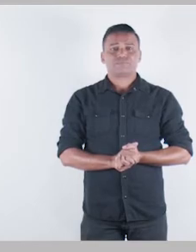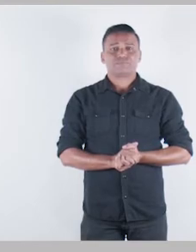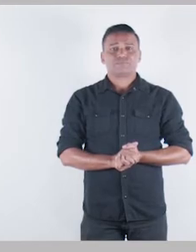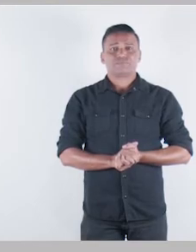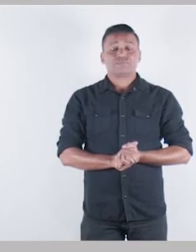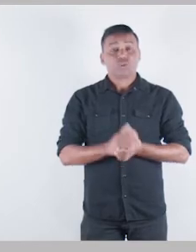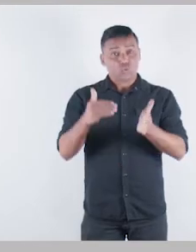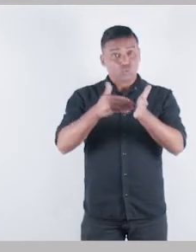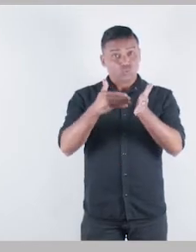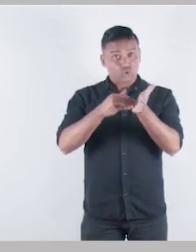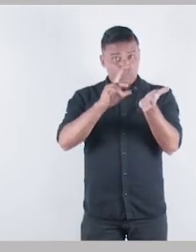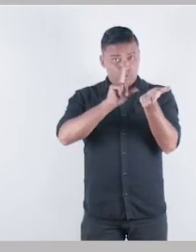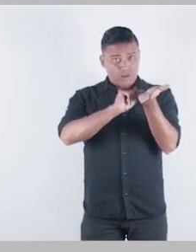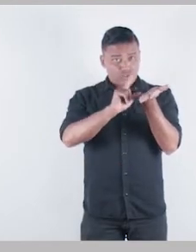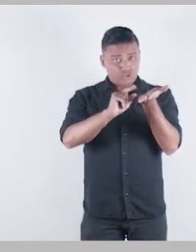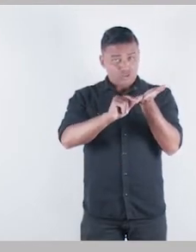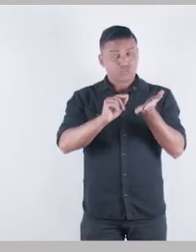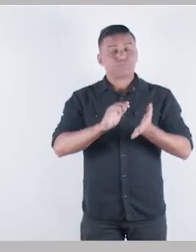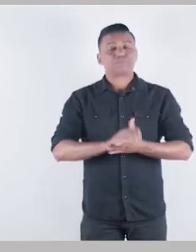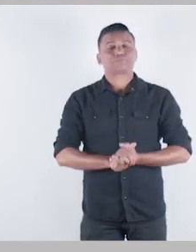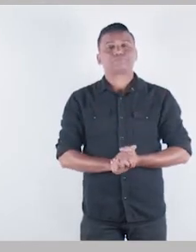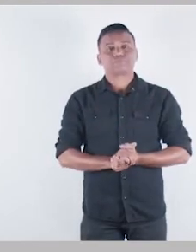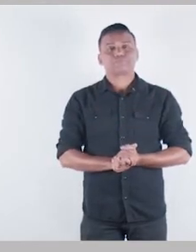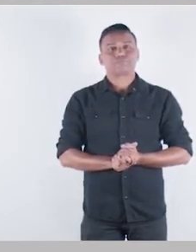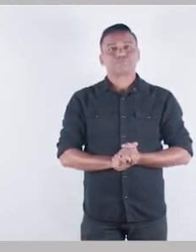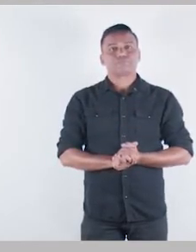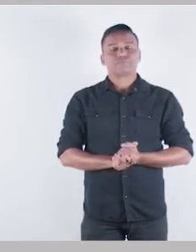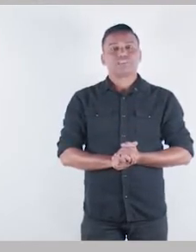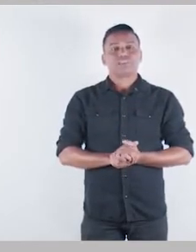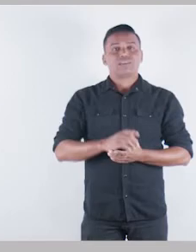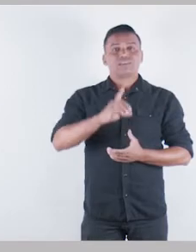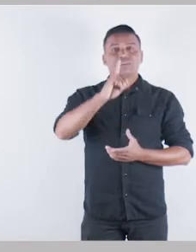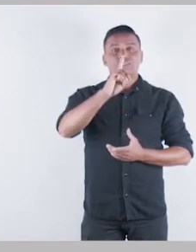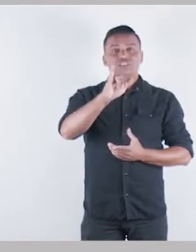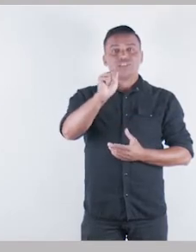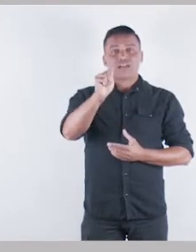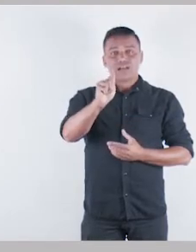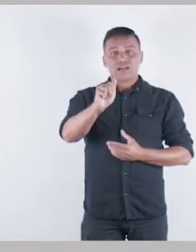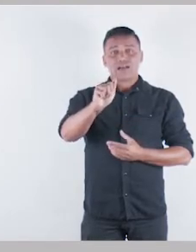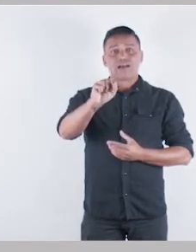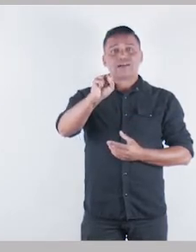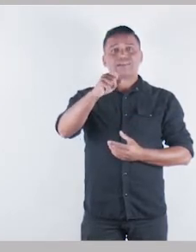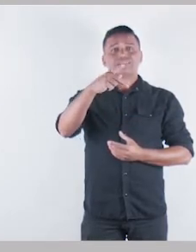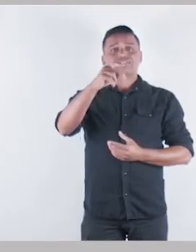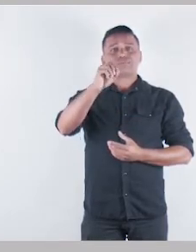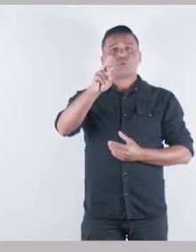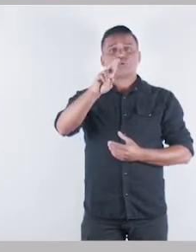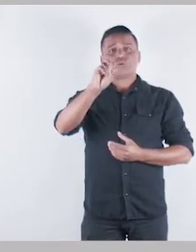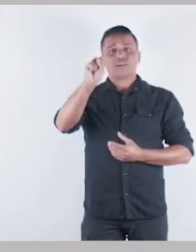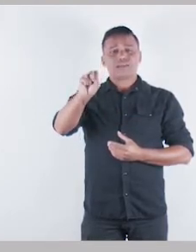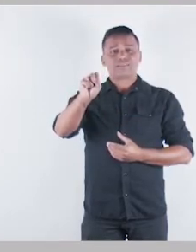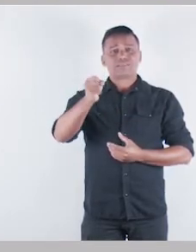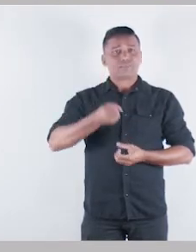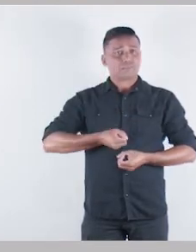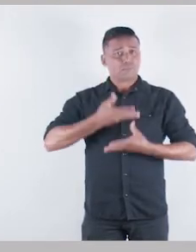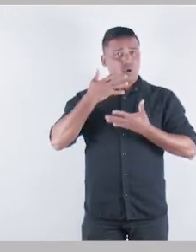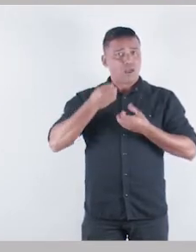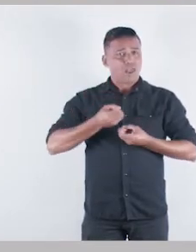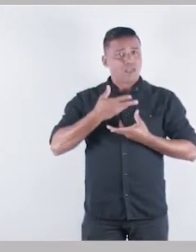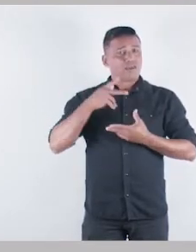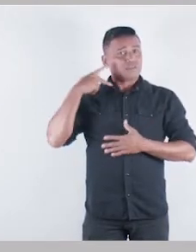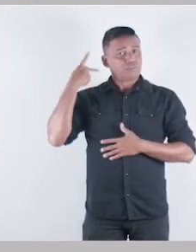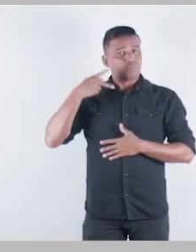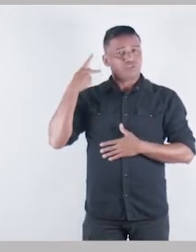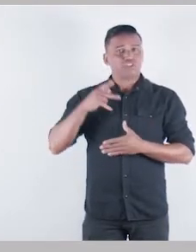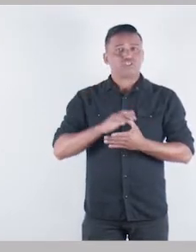Um último artigo sobre diásporas poéticas e políticas. Nesse artigo, eu faço uma reflexão